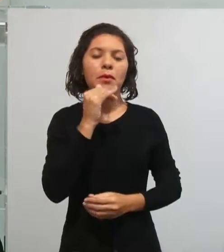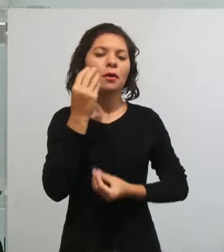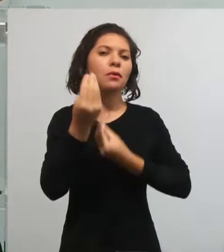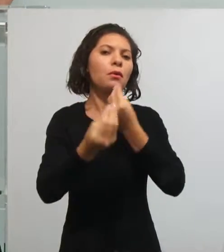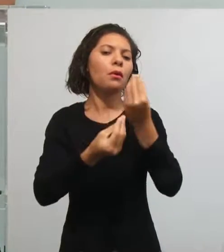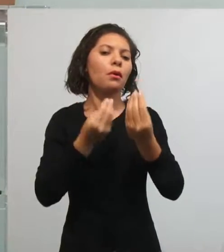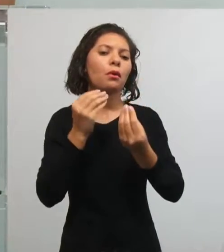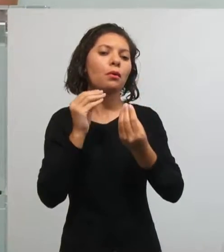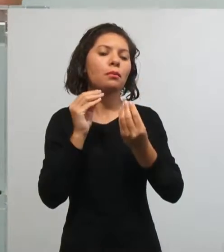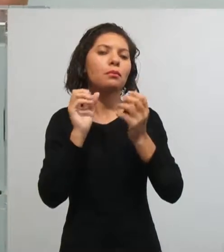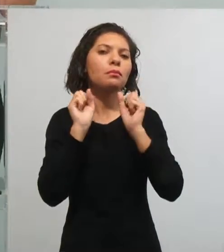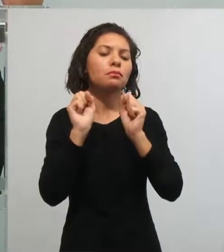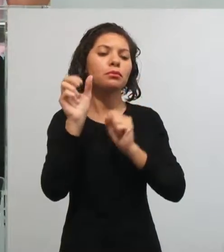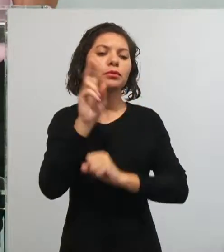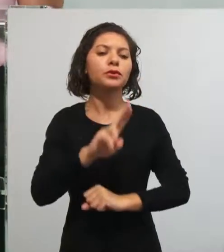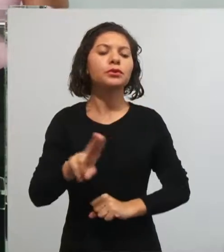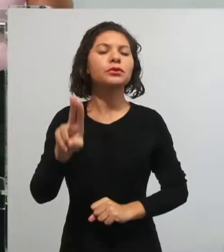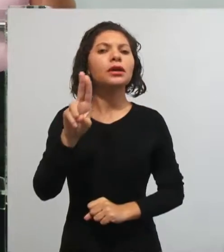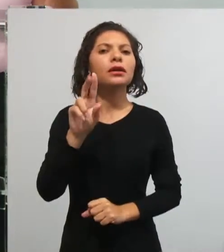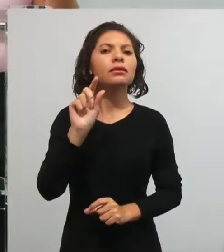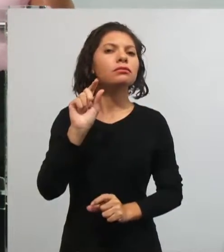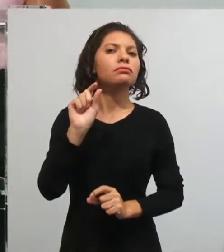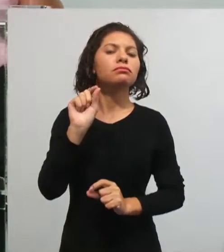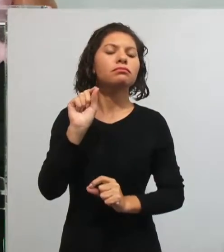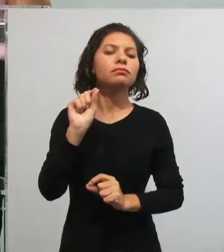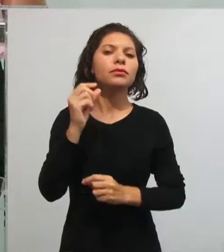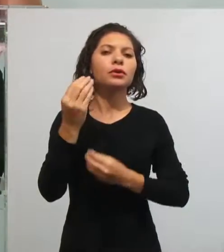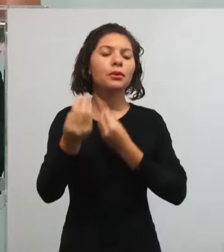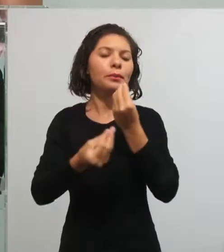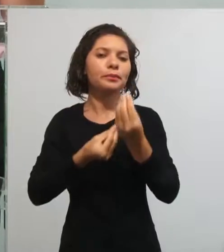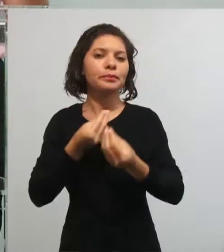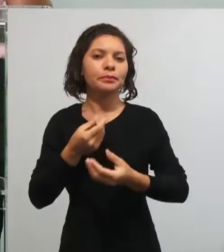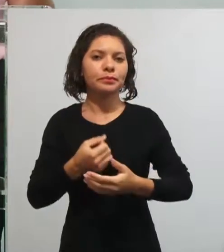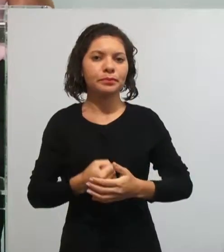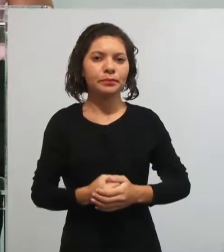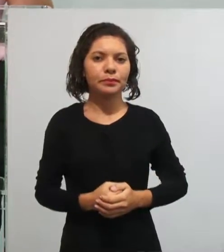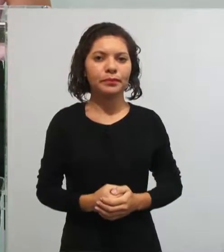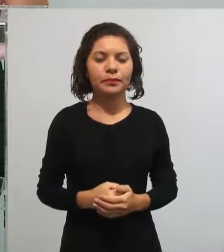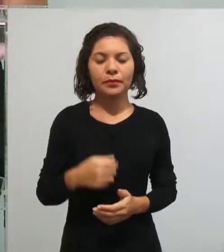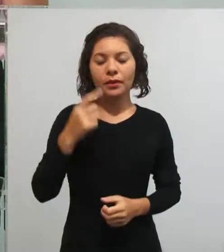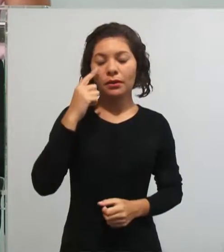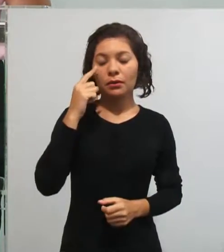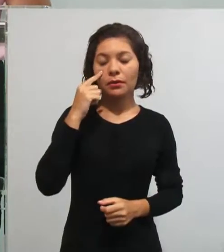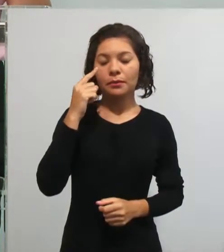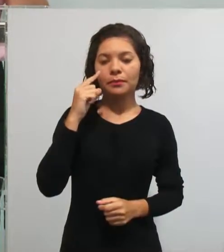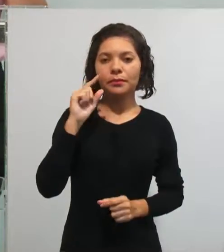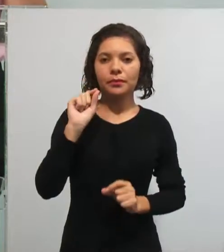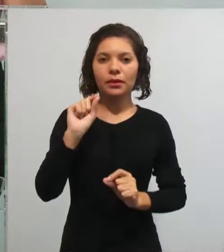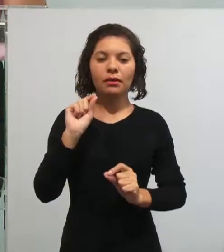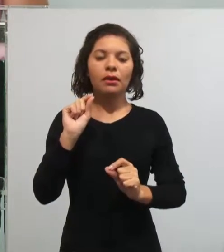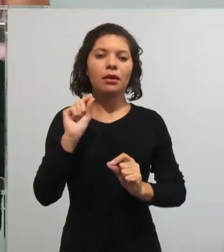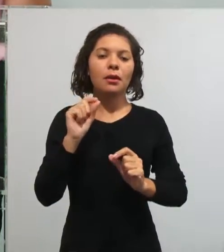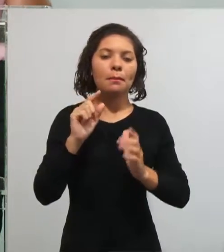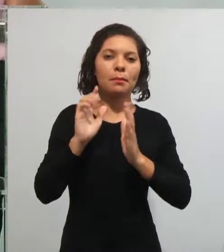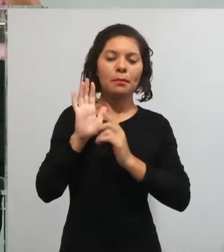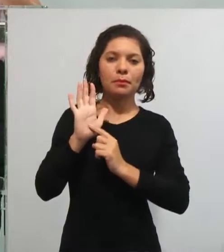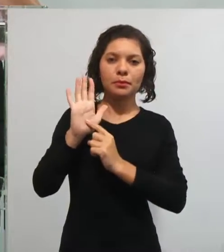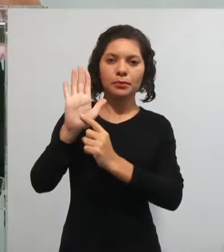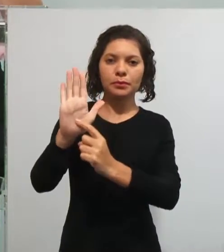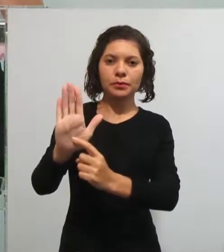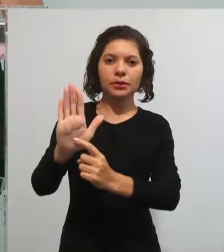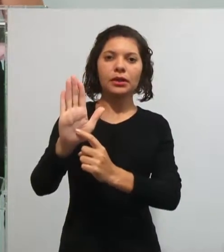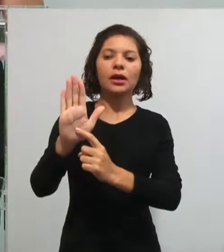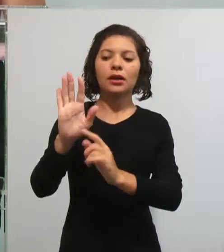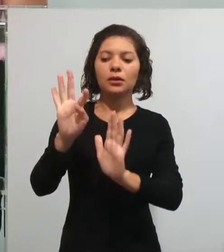isso. Para mostrar, né, que os sentidos eles estão relacionados, tem uma questão social